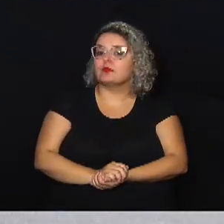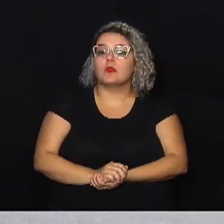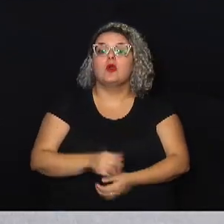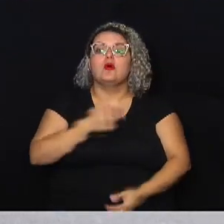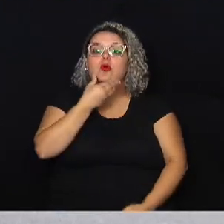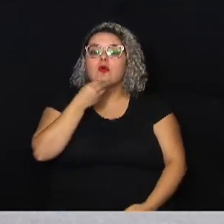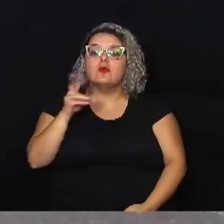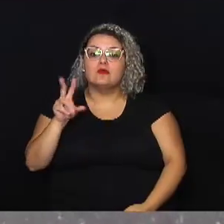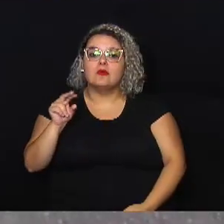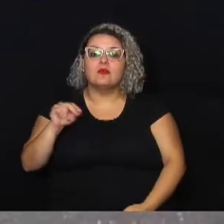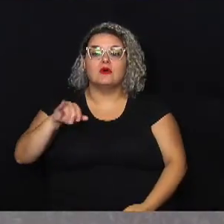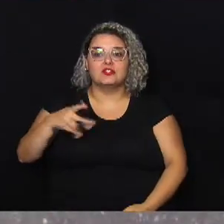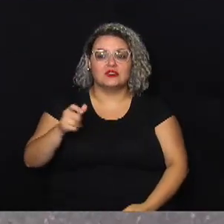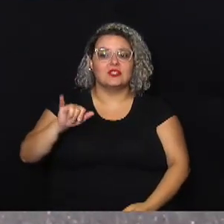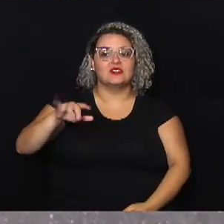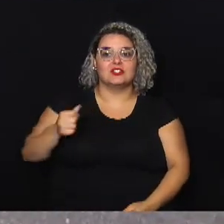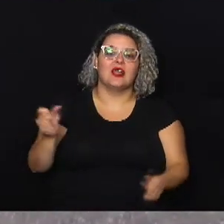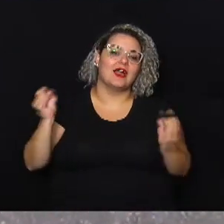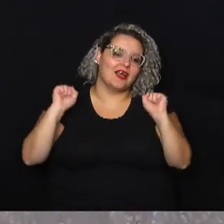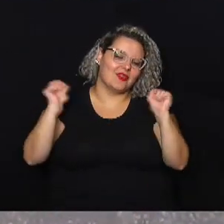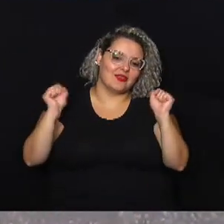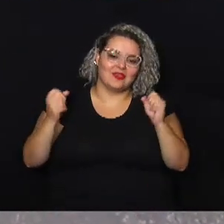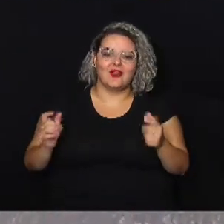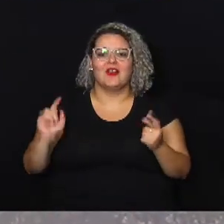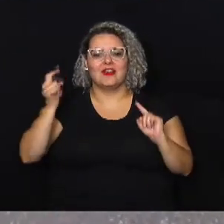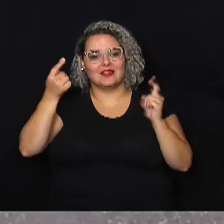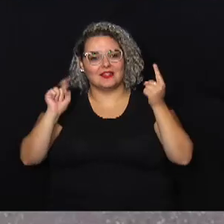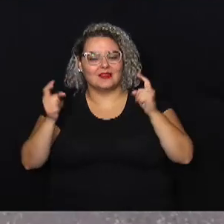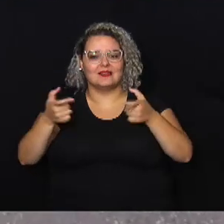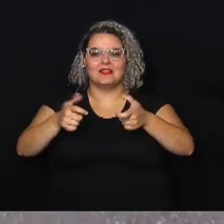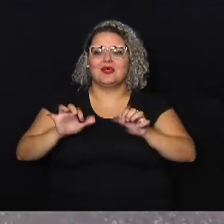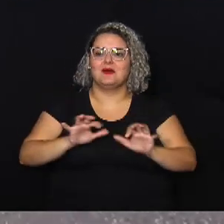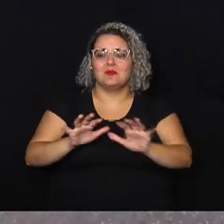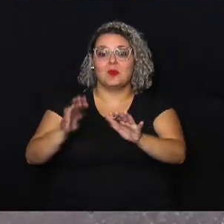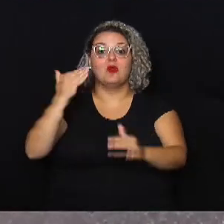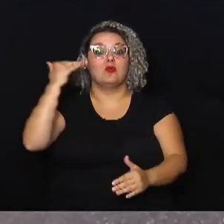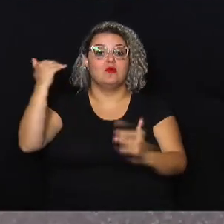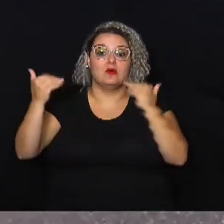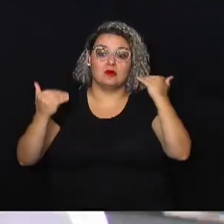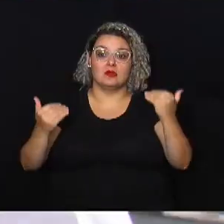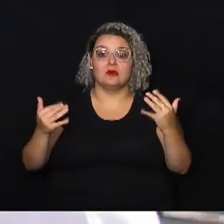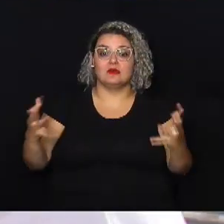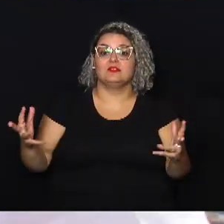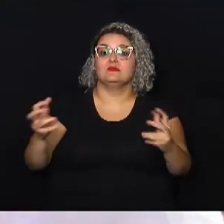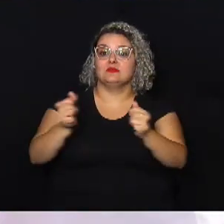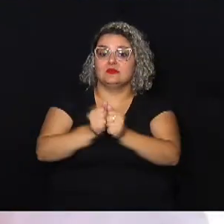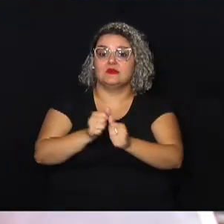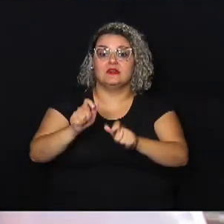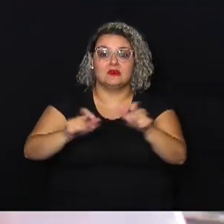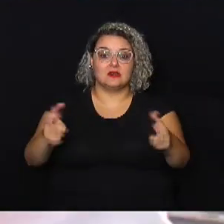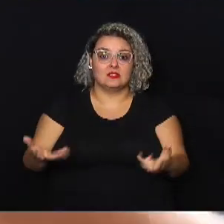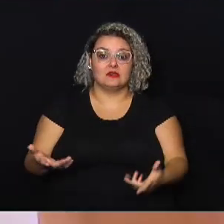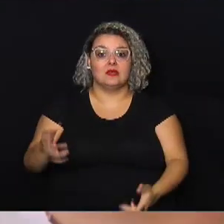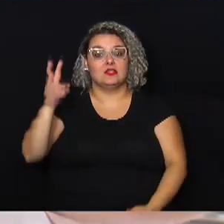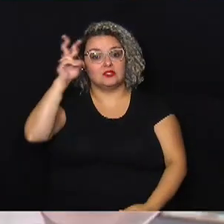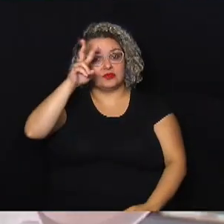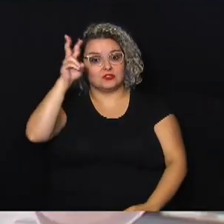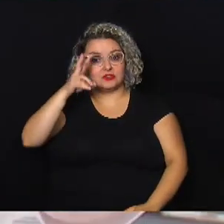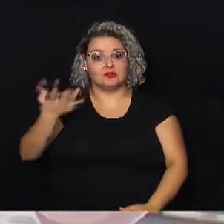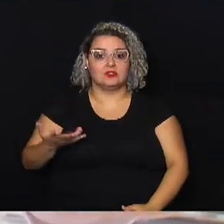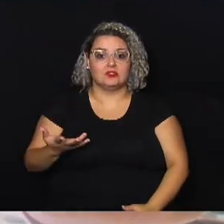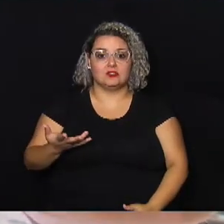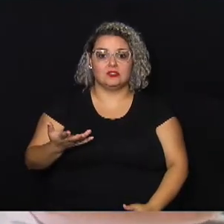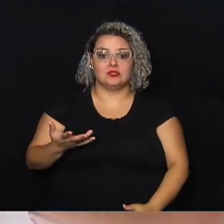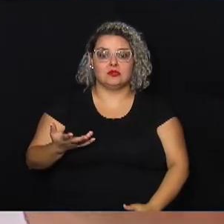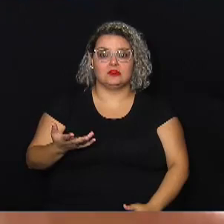adora carnaval. Tem um bloco que é o maior sucesso em Campinas. Reúne uma galera. A história do bloco é a quarta edição dele, nasceu